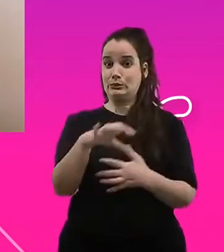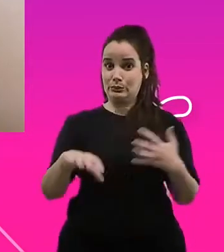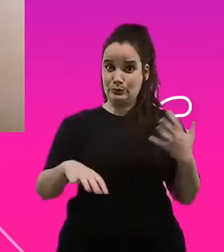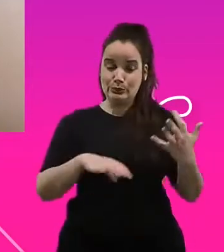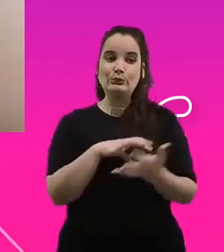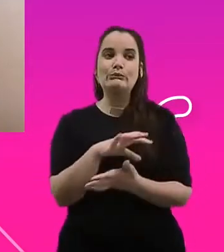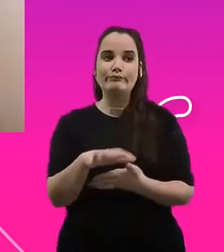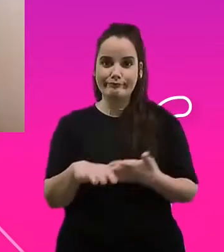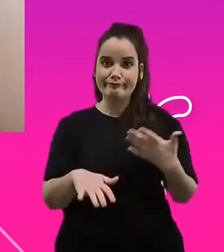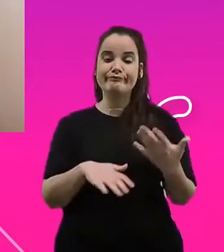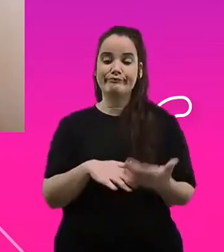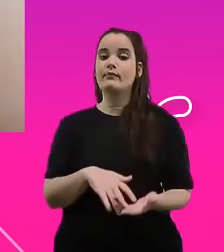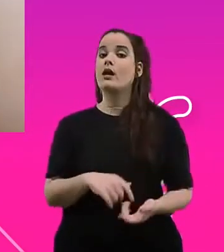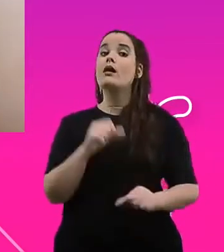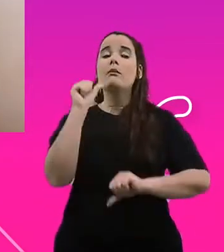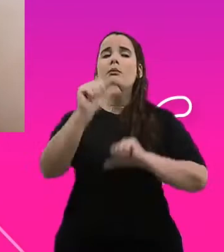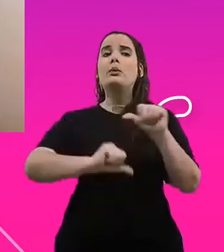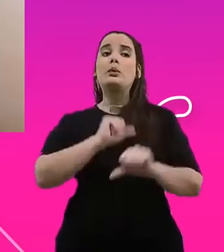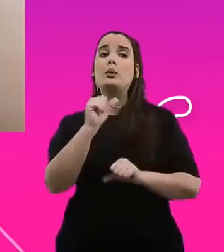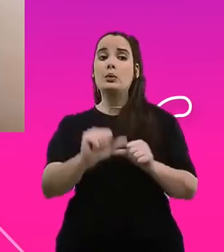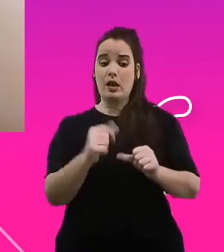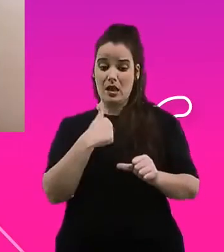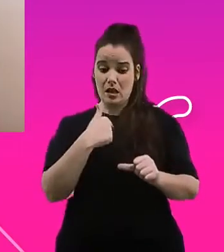Uma das mudanças que eu fiz foi